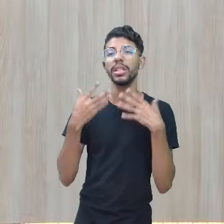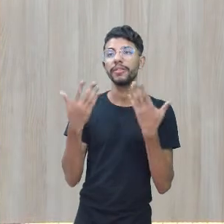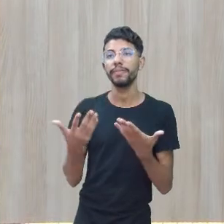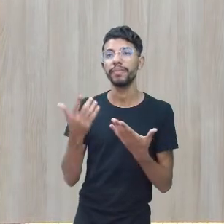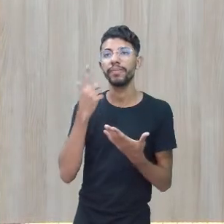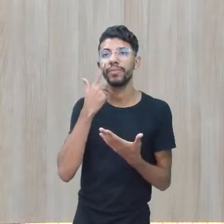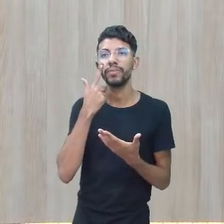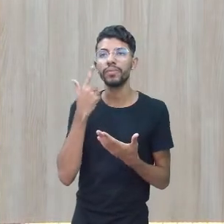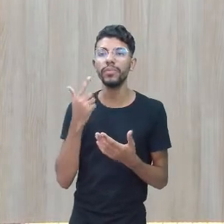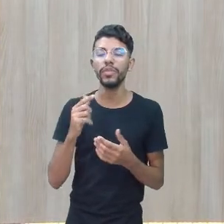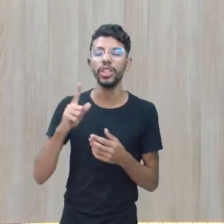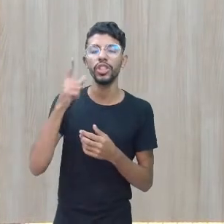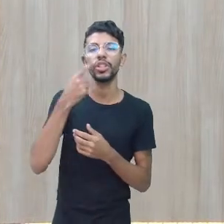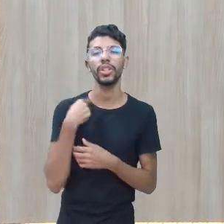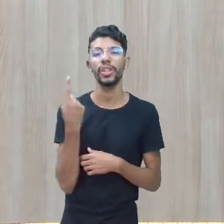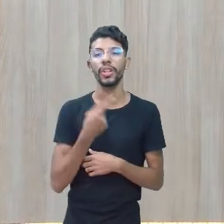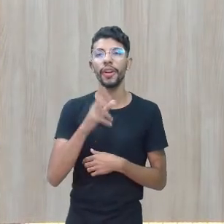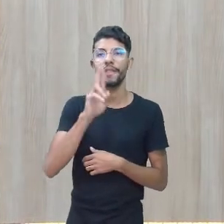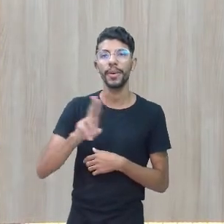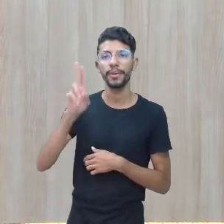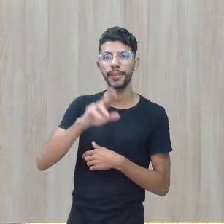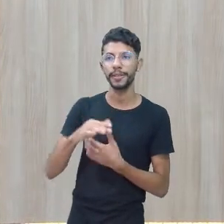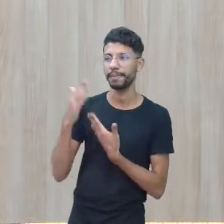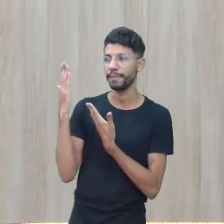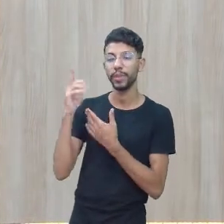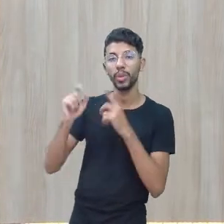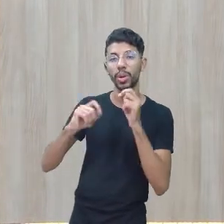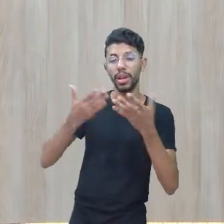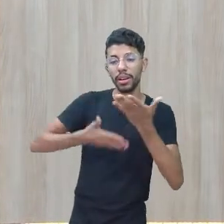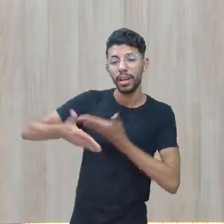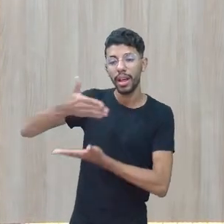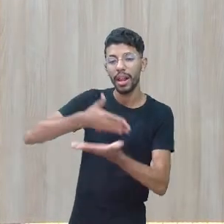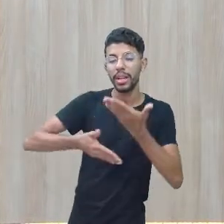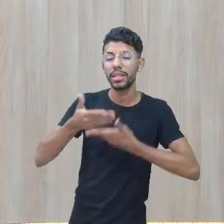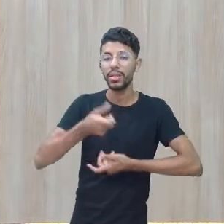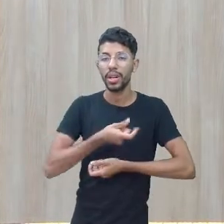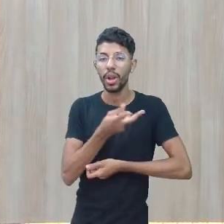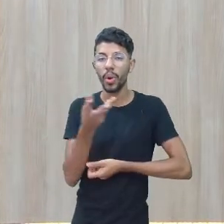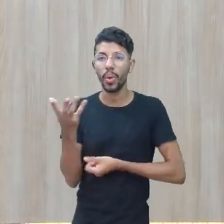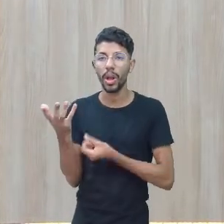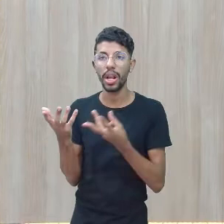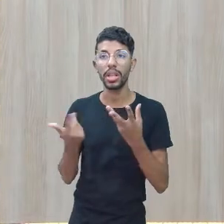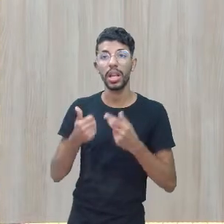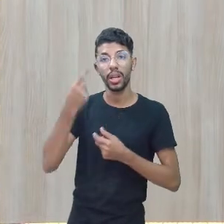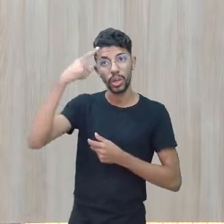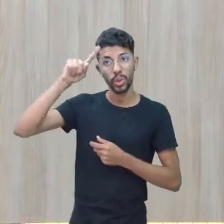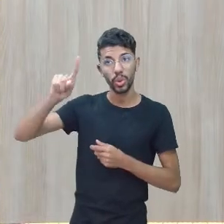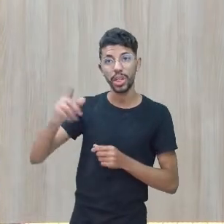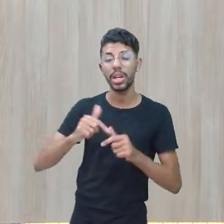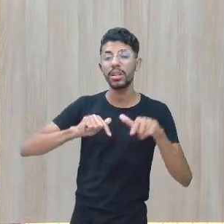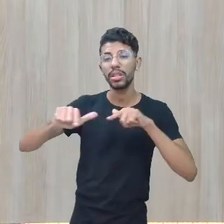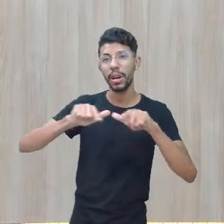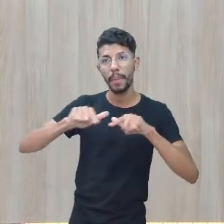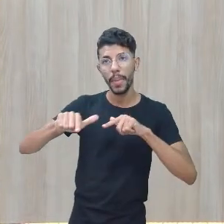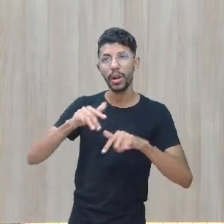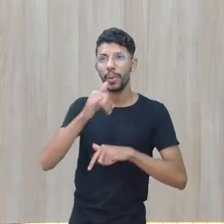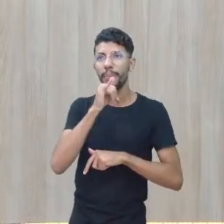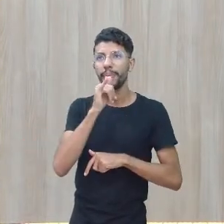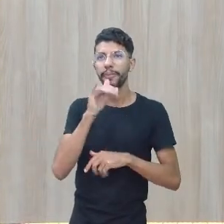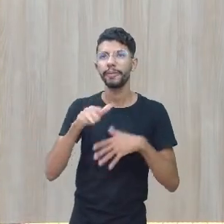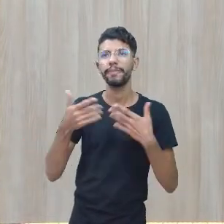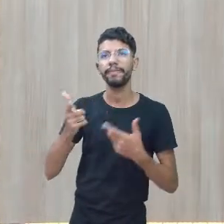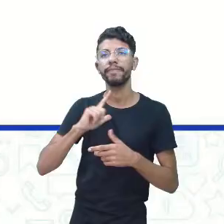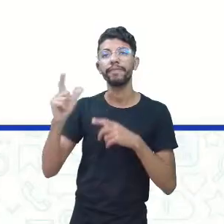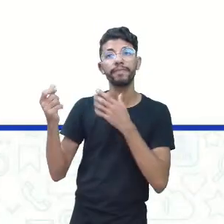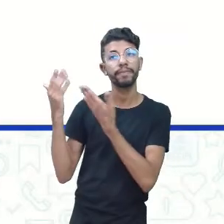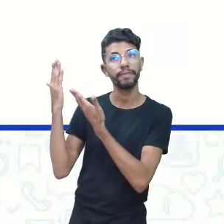usar nessa ideia aqui a relação da quantidade desses dias que foram trabalhados, né? Então, o que a gente tem,